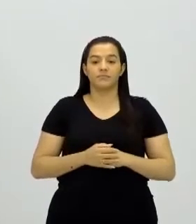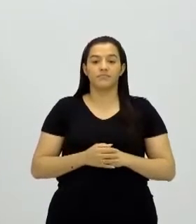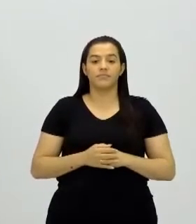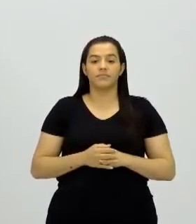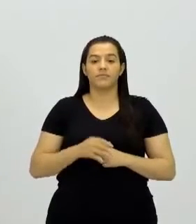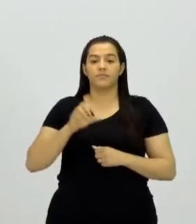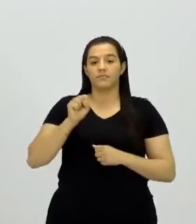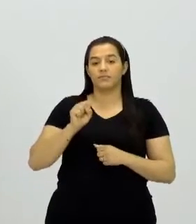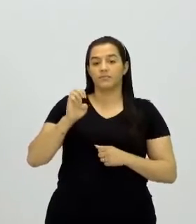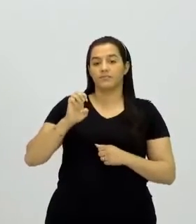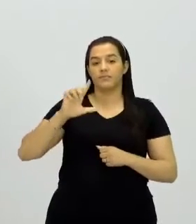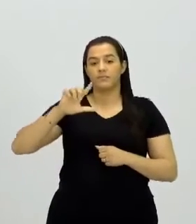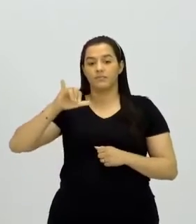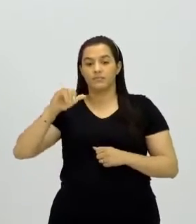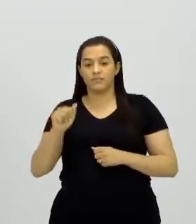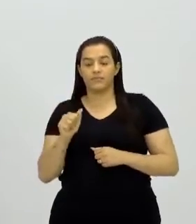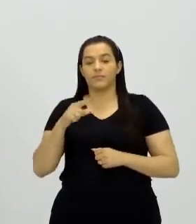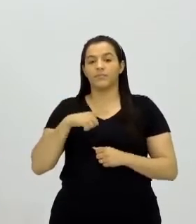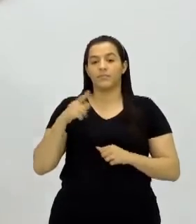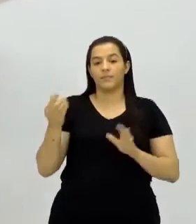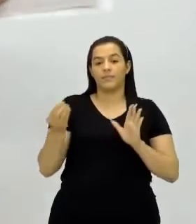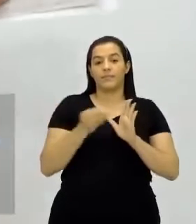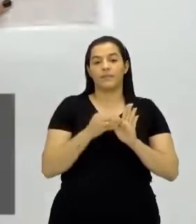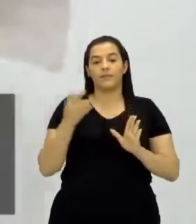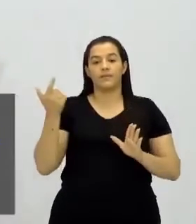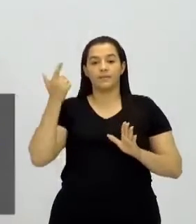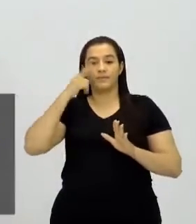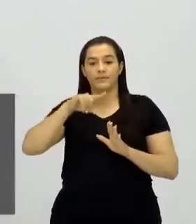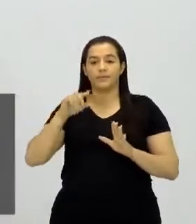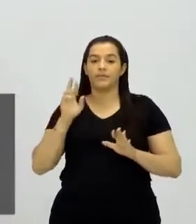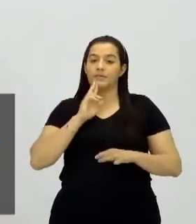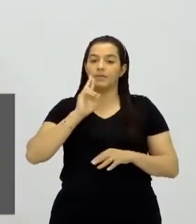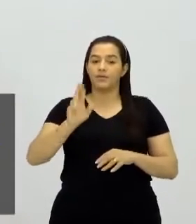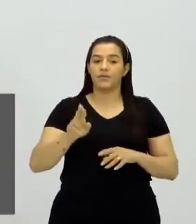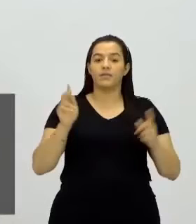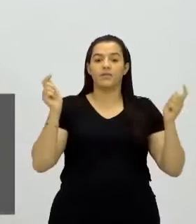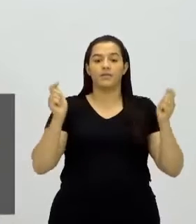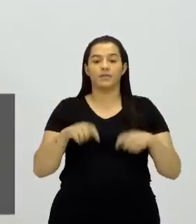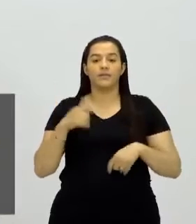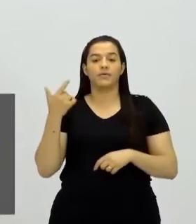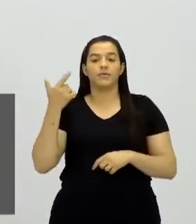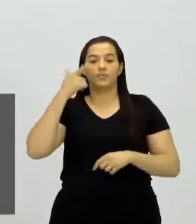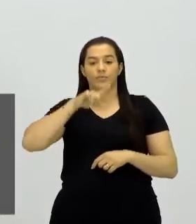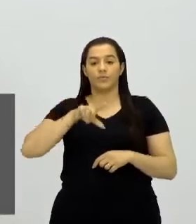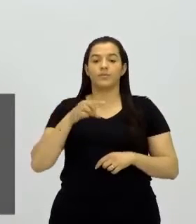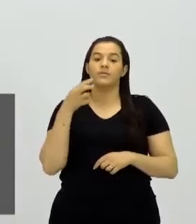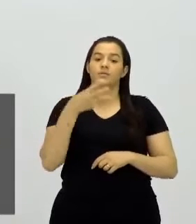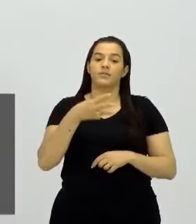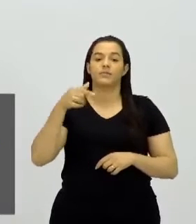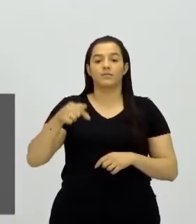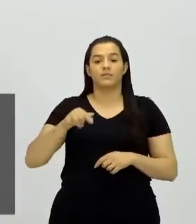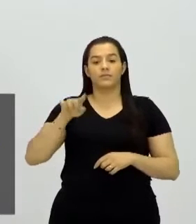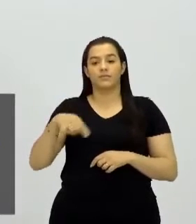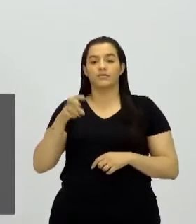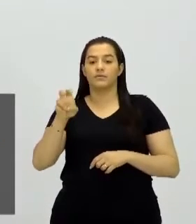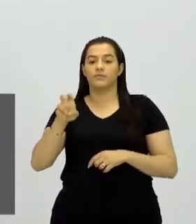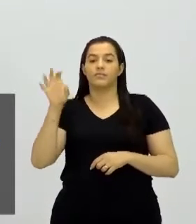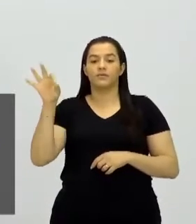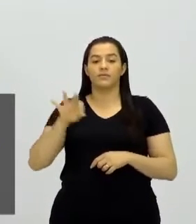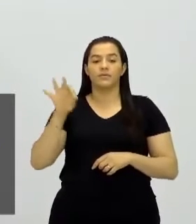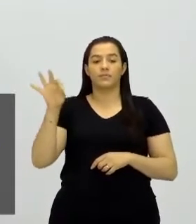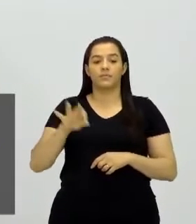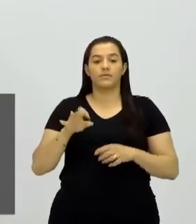o Procélia, a Isabela, ela conseguiu, antes de você passar a resposta, professor Osmar, ela respondeu